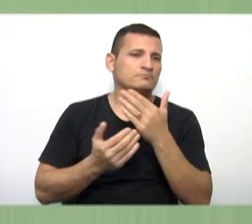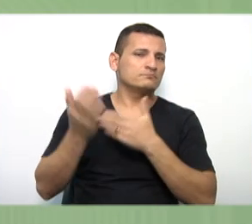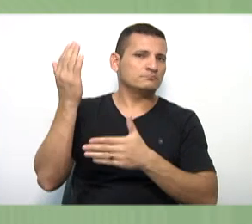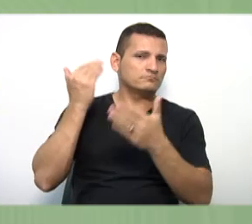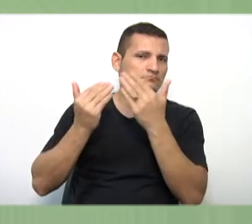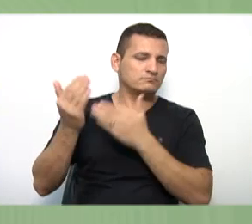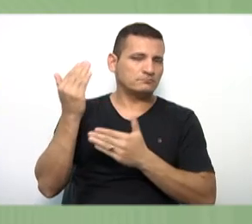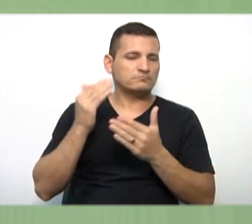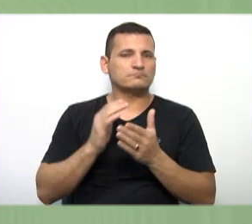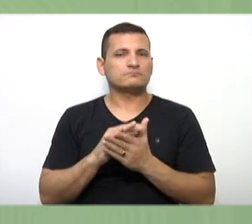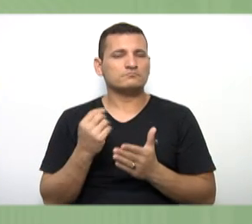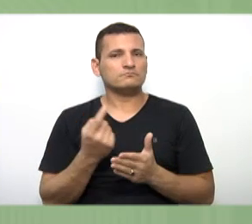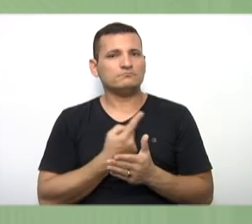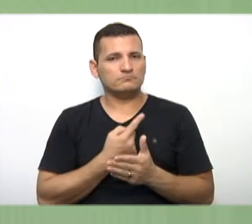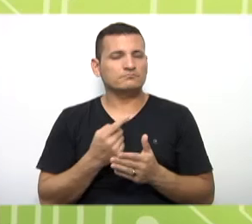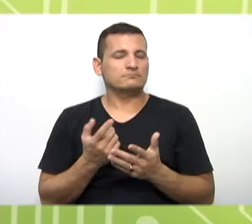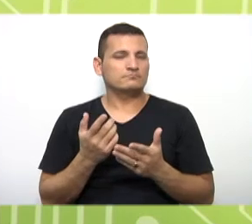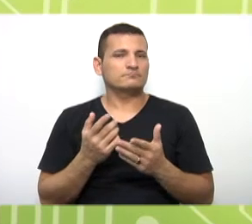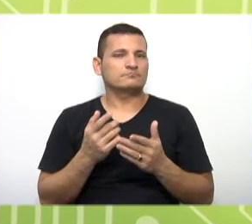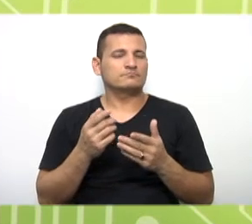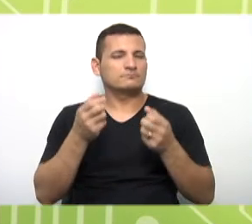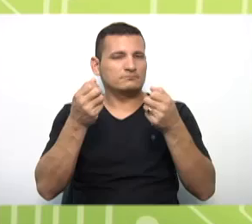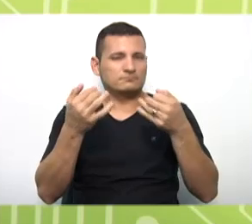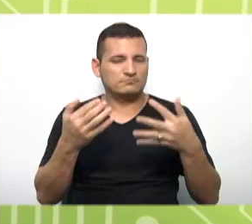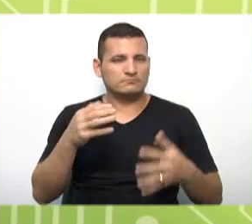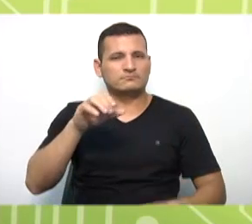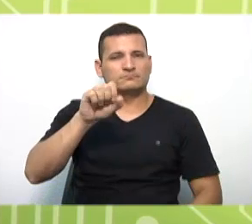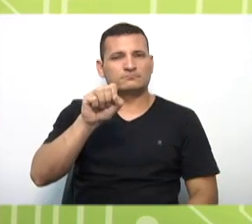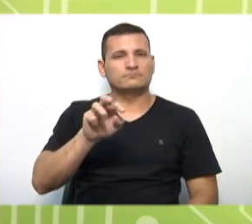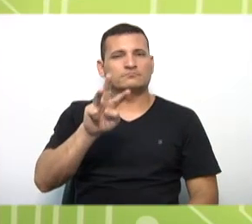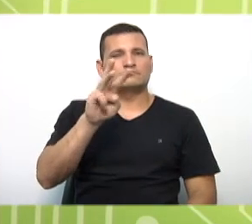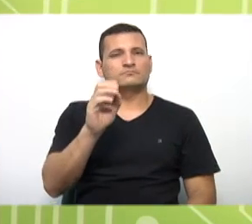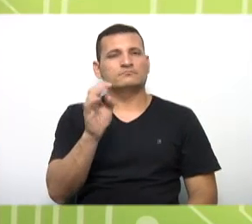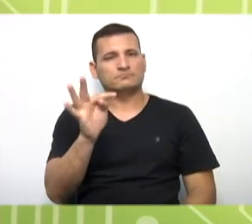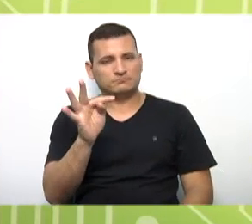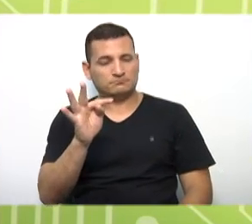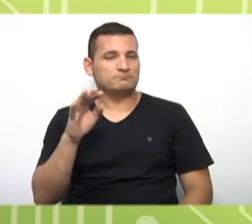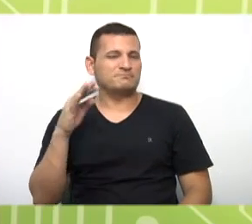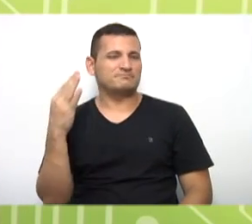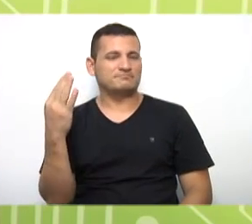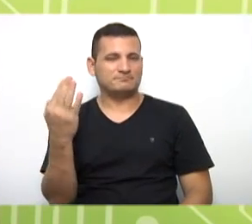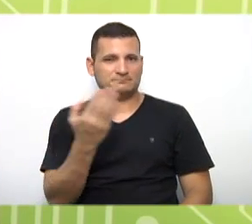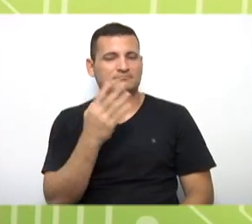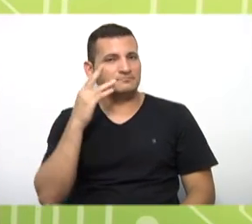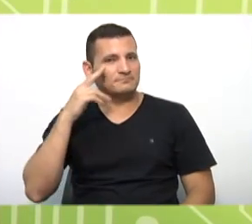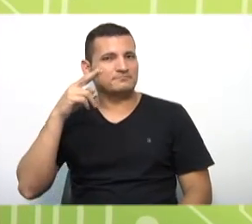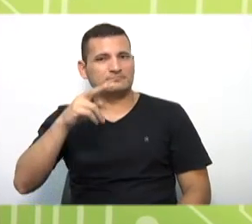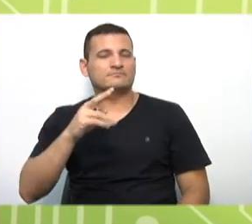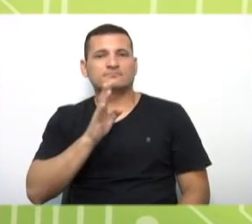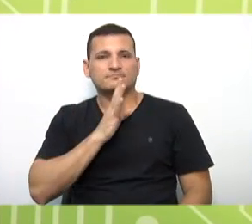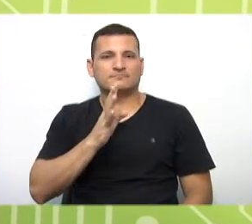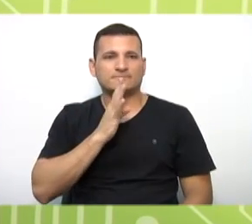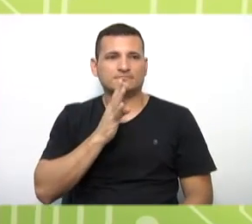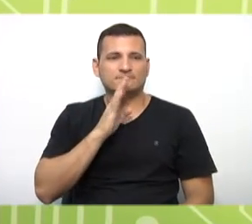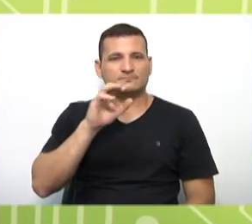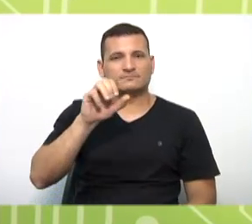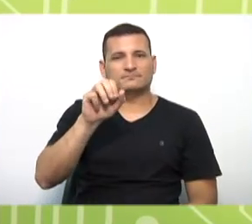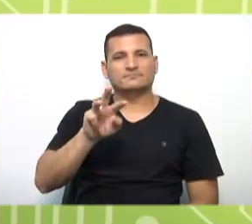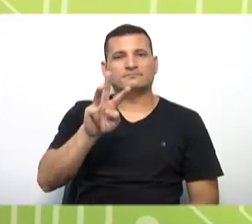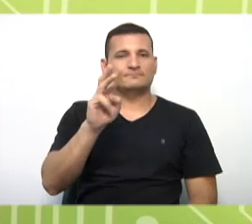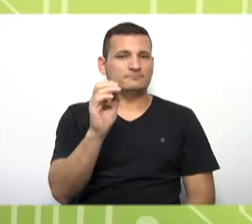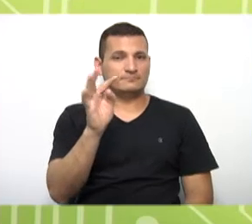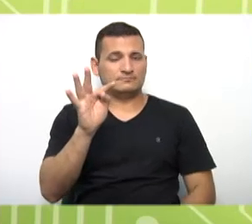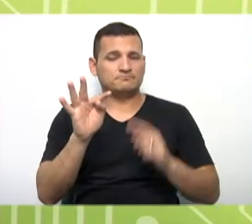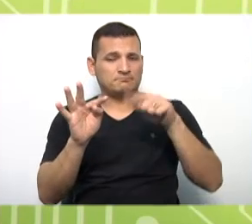Nós finalizamos a aula falando sobre a análise SWOT. E aí nós podemos, através da análise SWOT, que é uma ferramenta